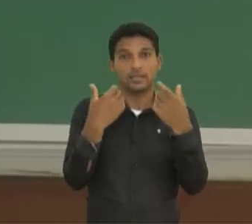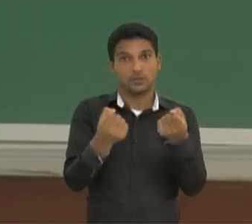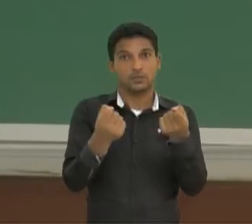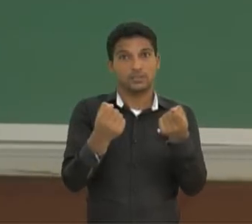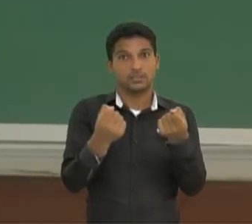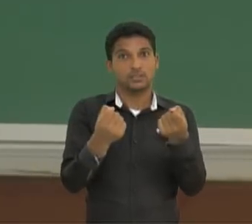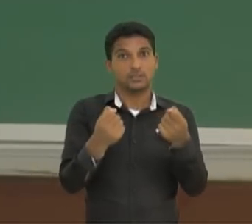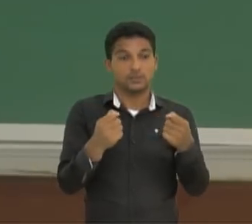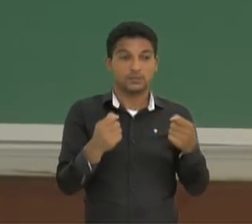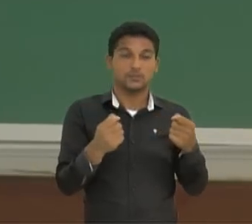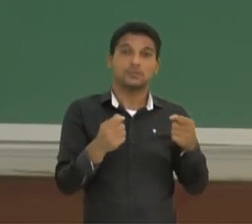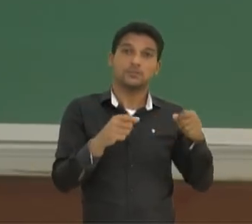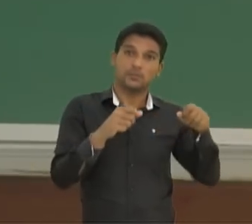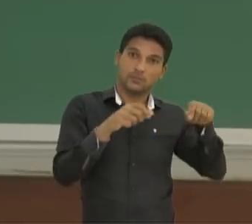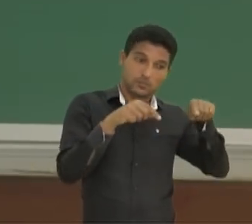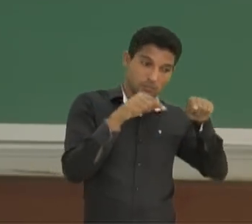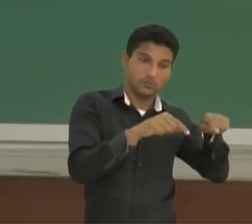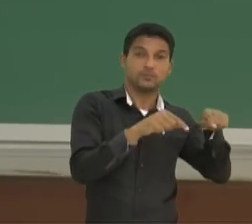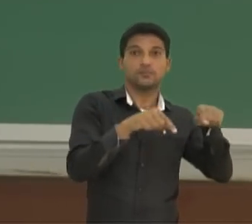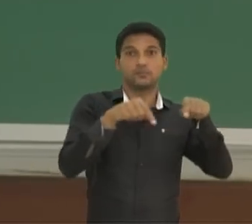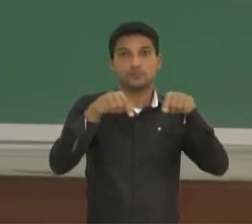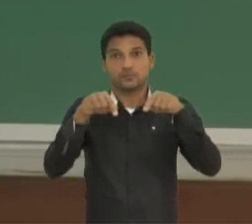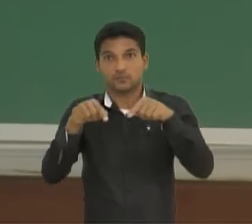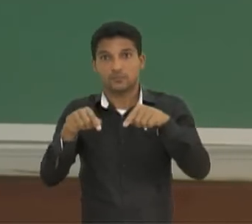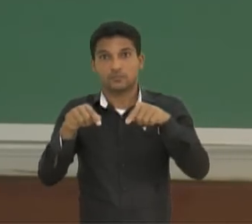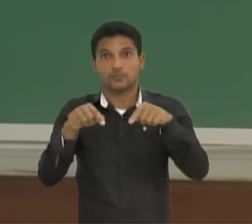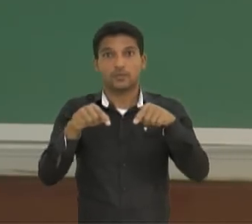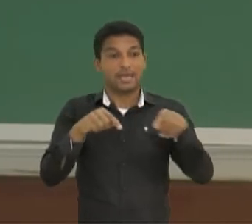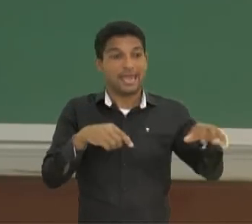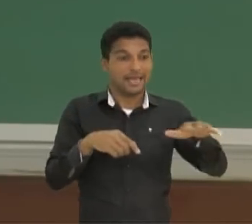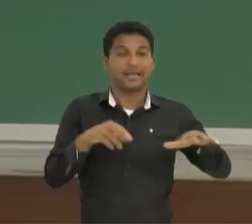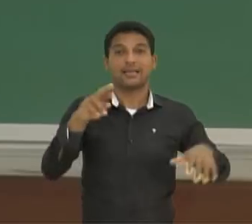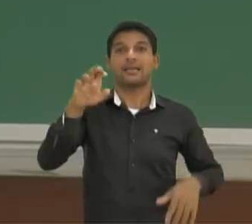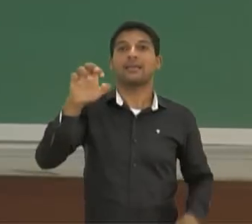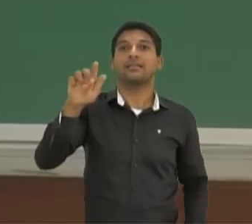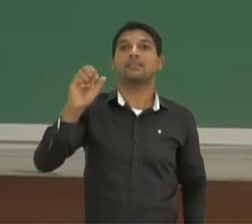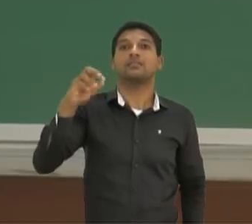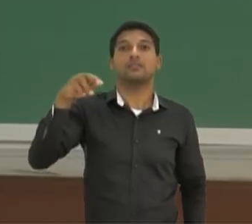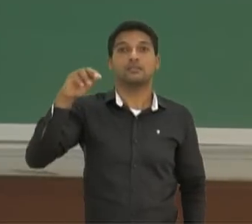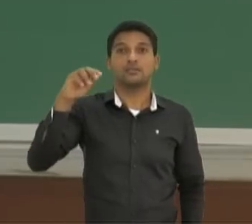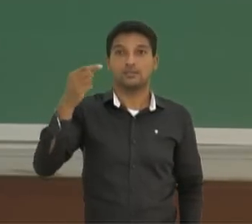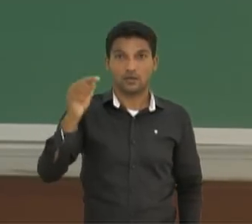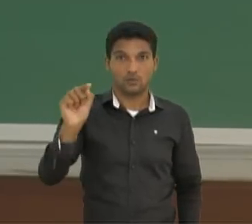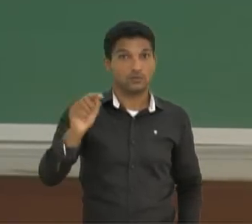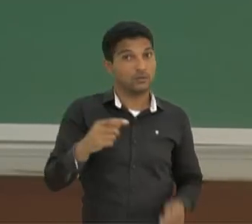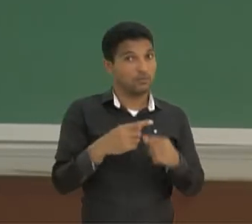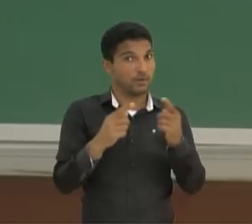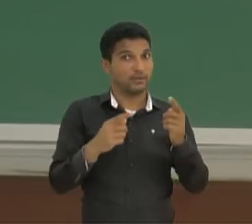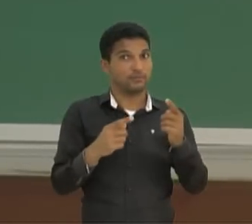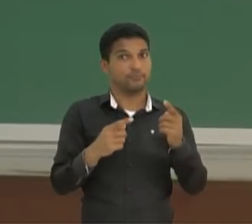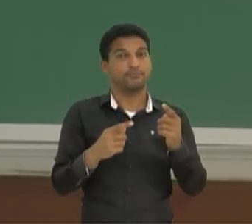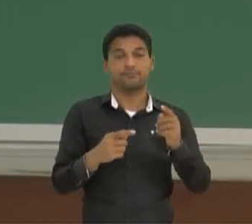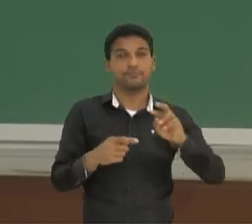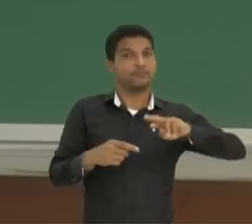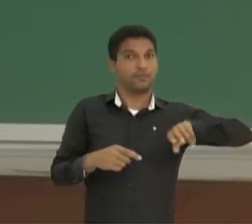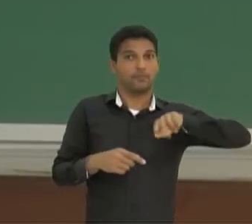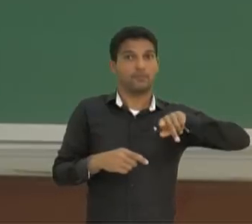do gaúcho, enfim, de alguma coisa que indique a região. Não é o caso aqui, né? Vamos continuar